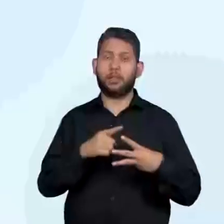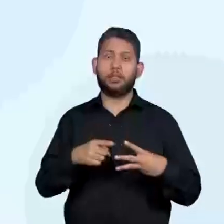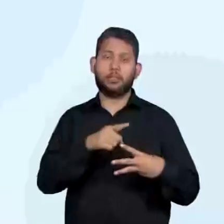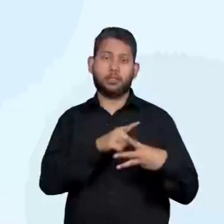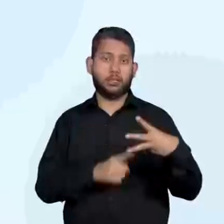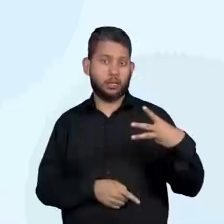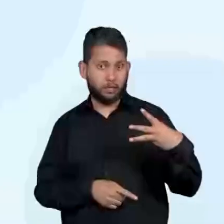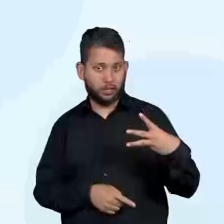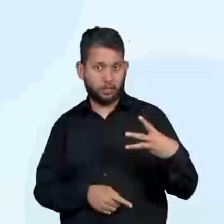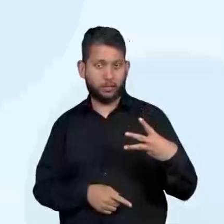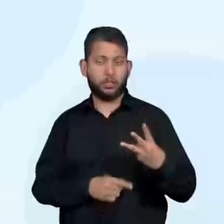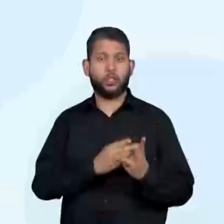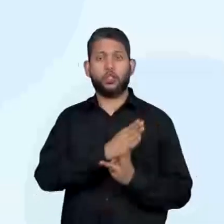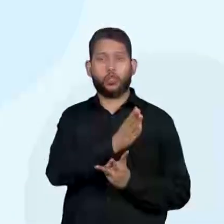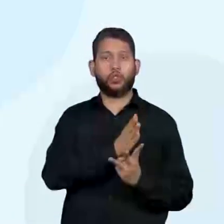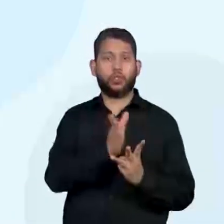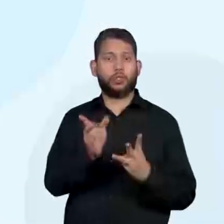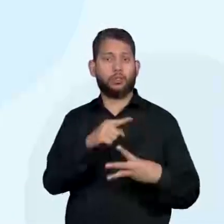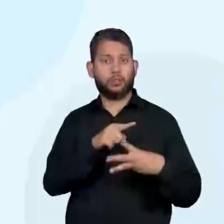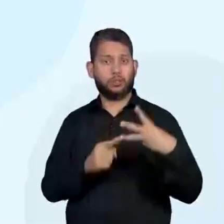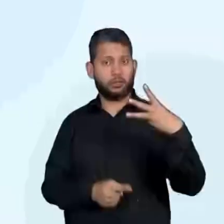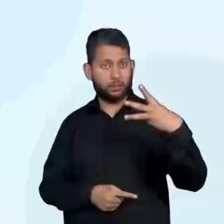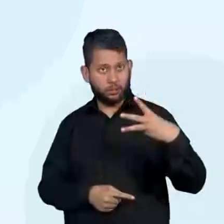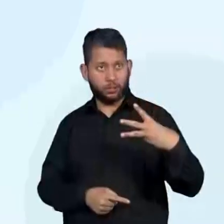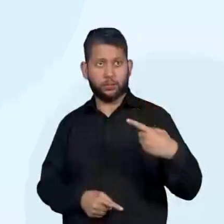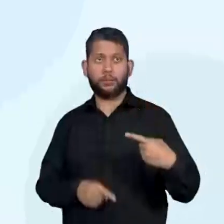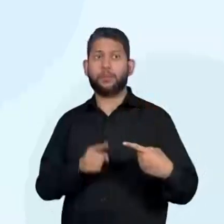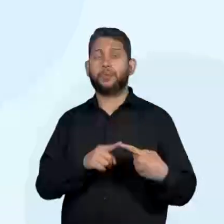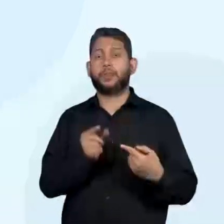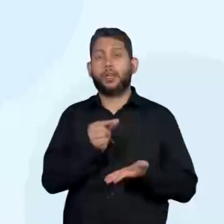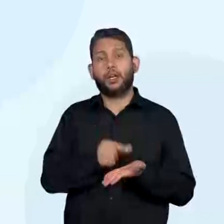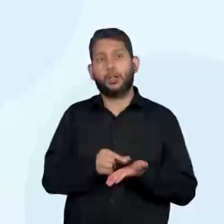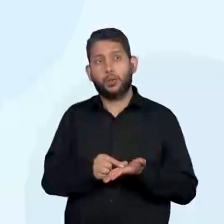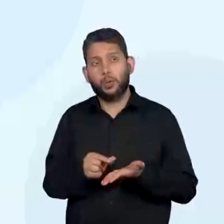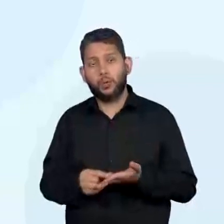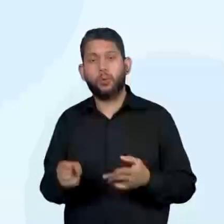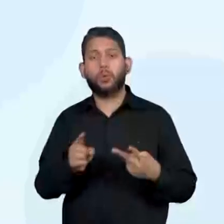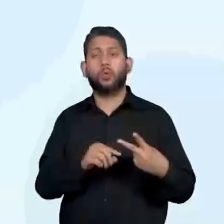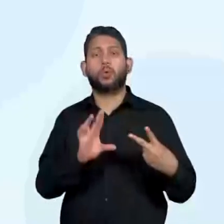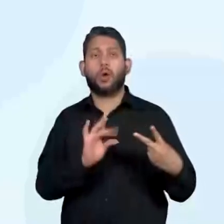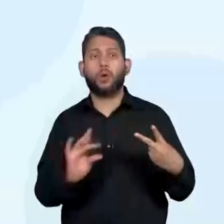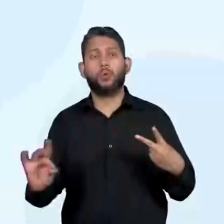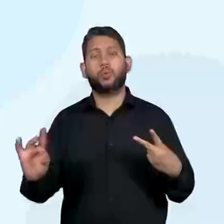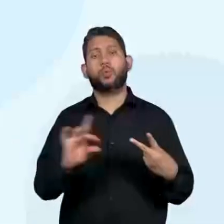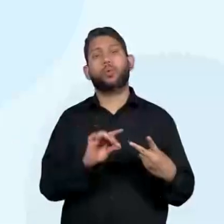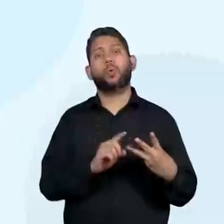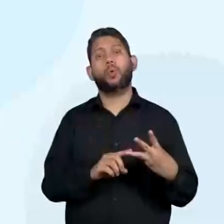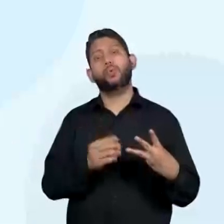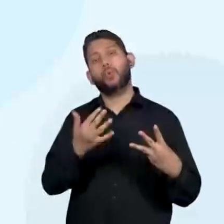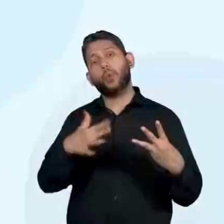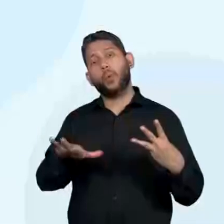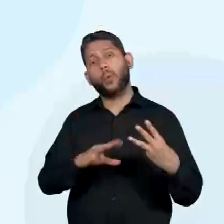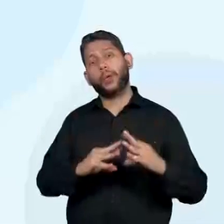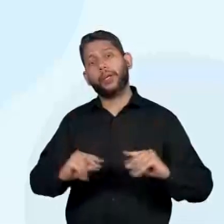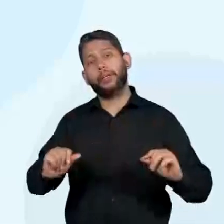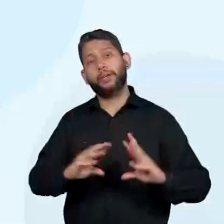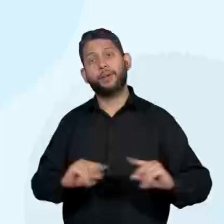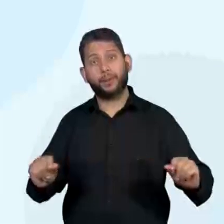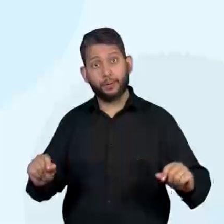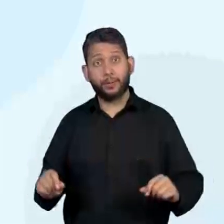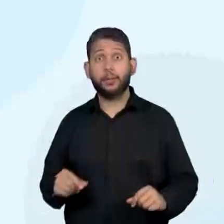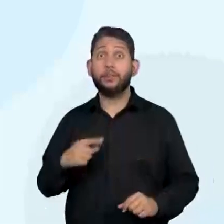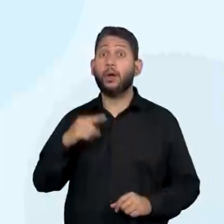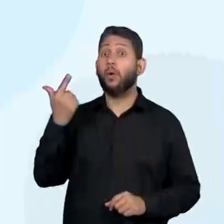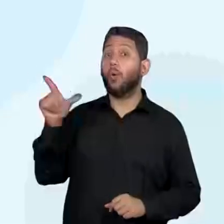solo, solo arenoso, solo argiloso e solo orgânico, nós temos aí também duas subdivisões, que seria um solo